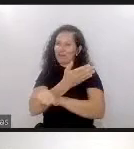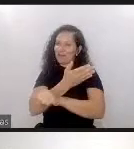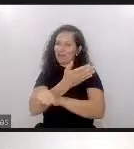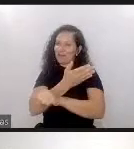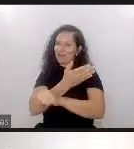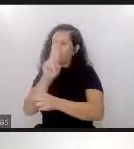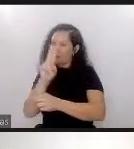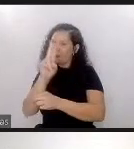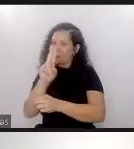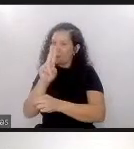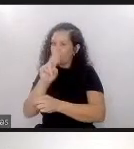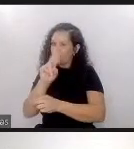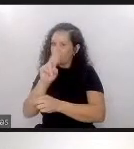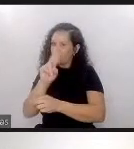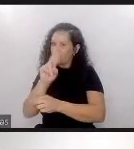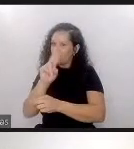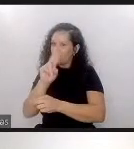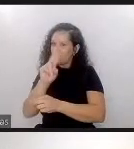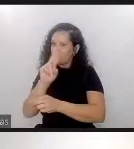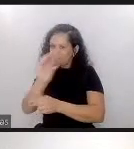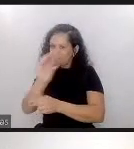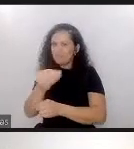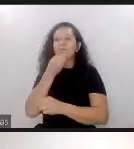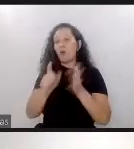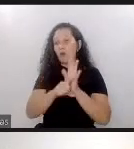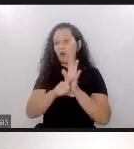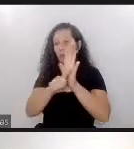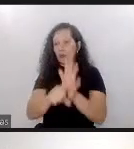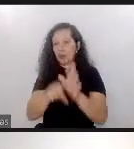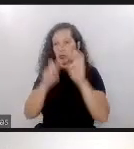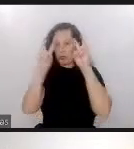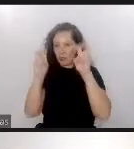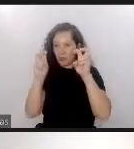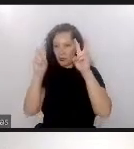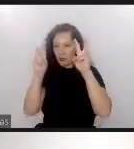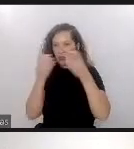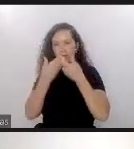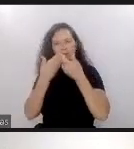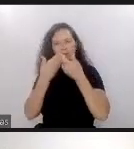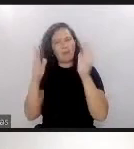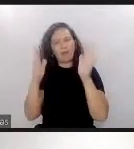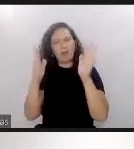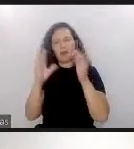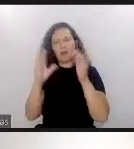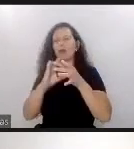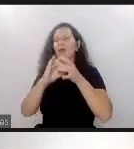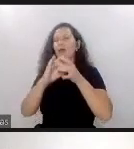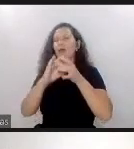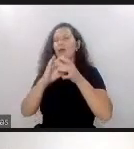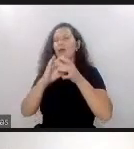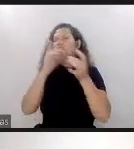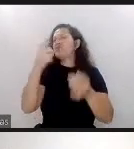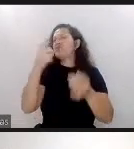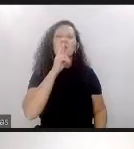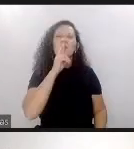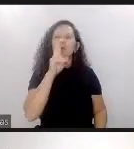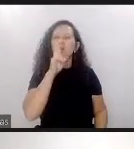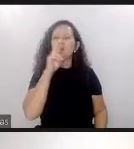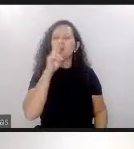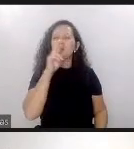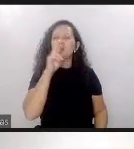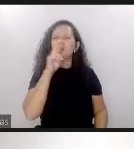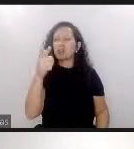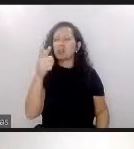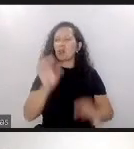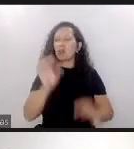questões que eu estou colocando aqui, são questões que estão abertas para mim também. Eu não tenho nenhuma resposta definitiva. E se às